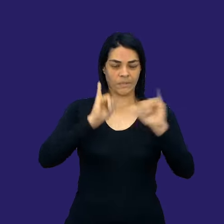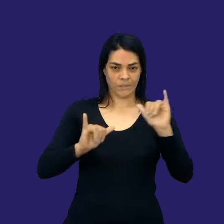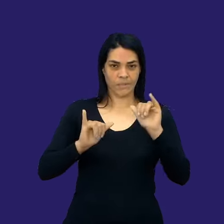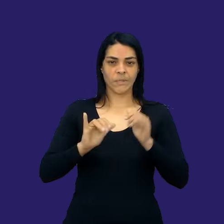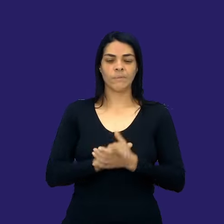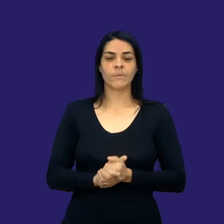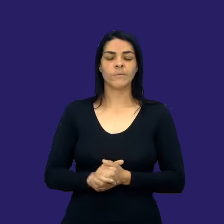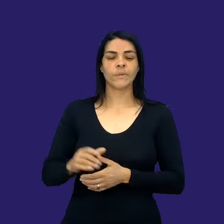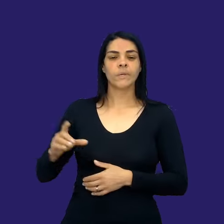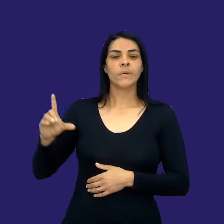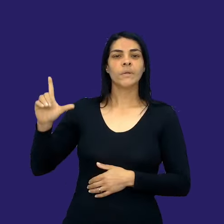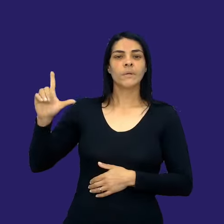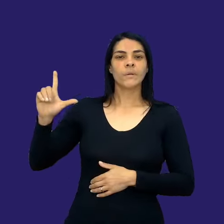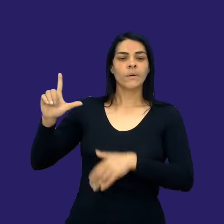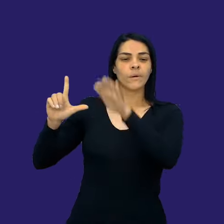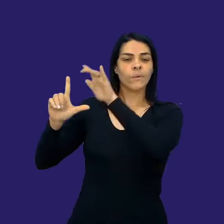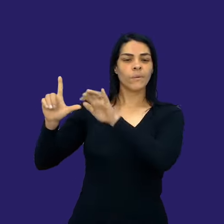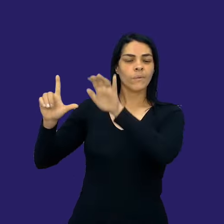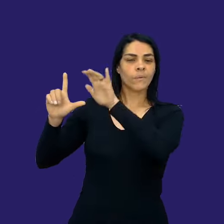que vocês têm para